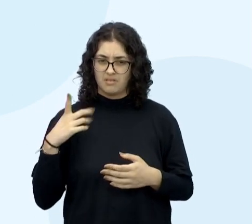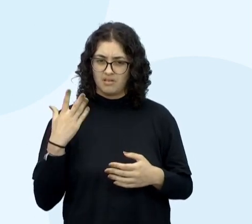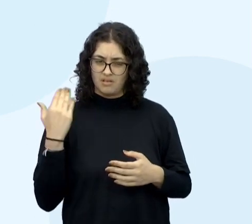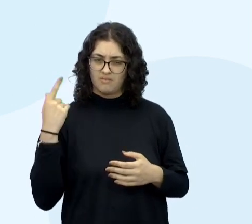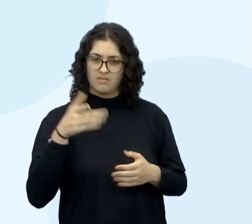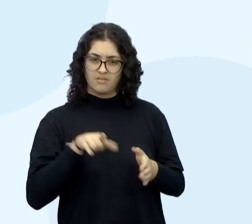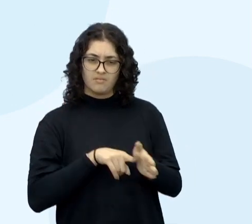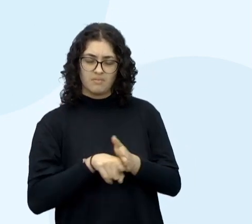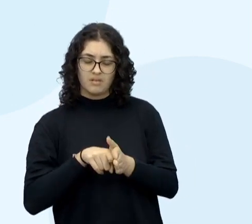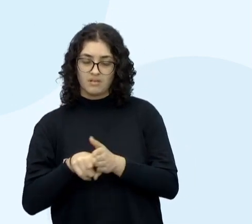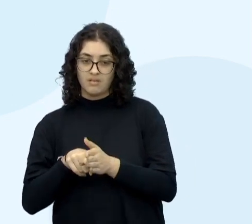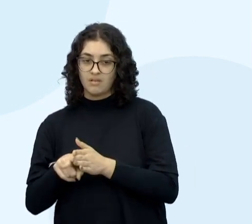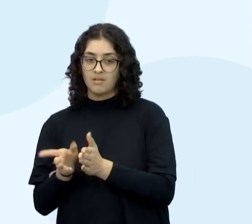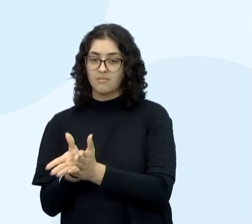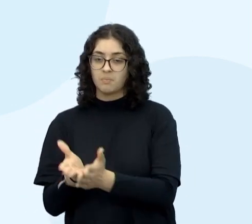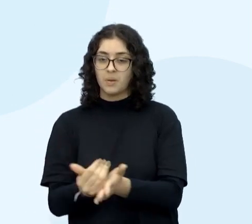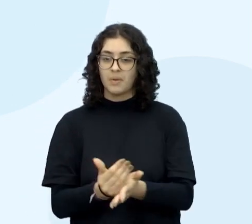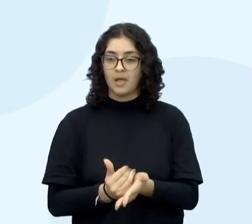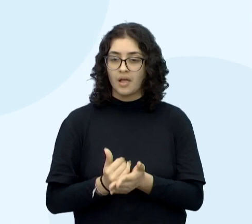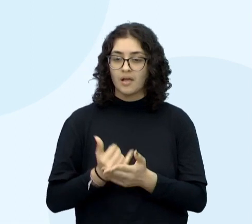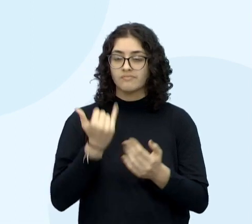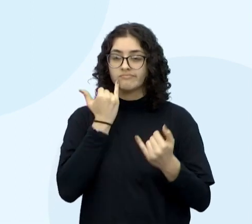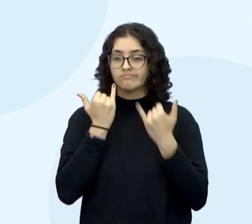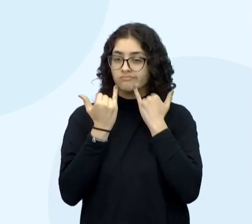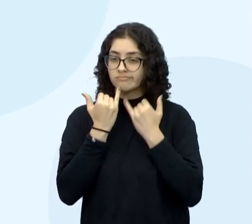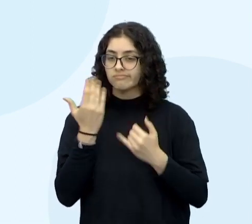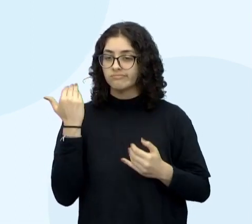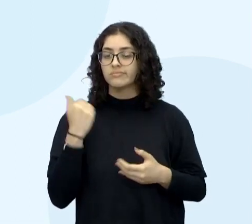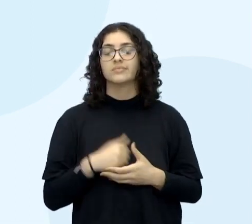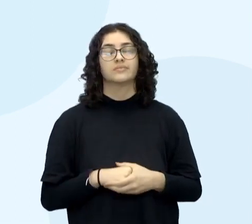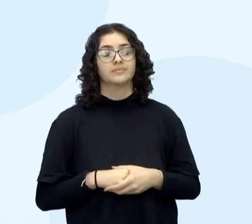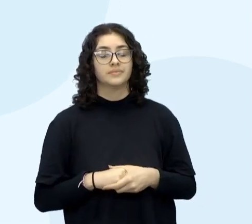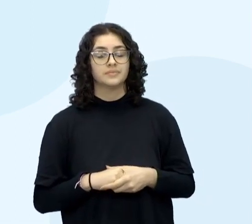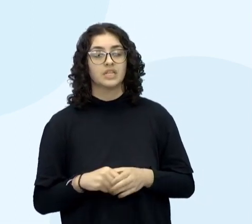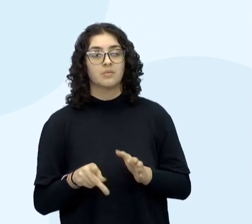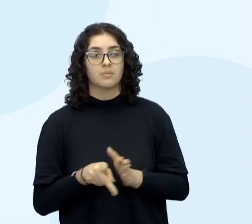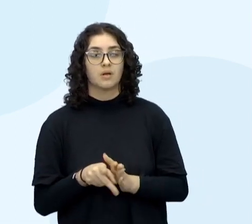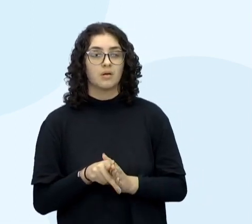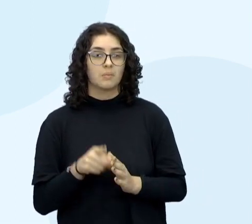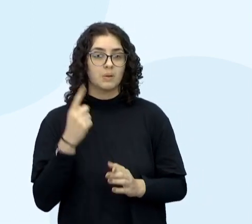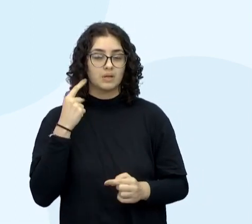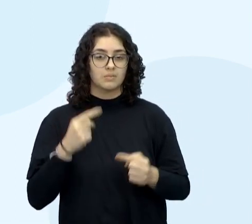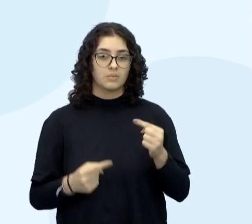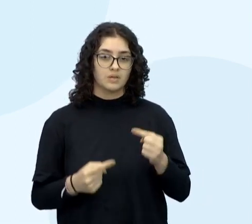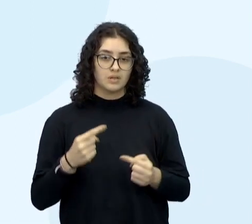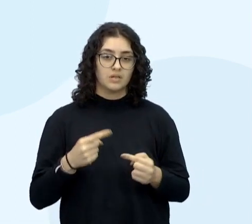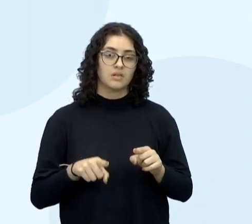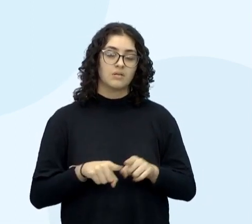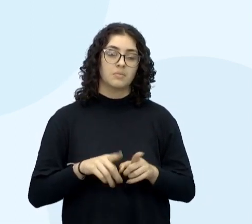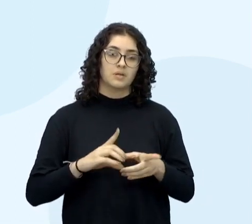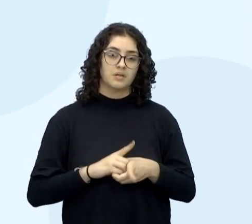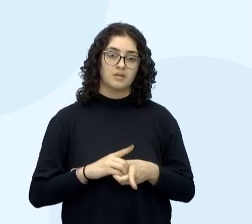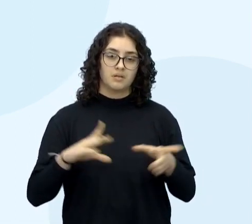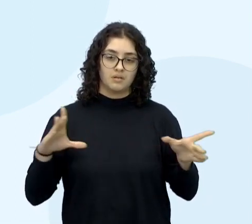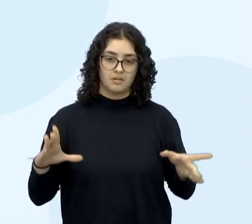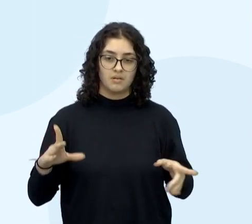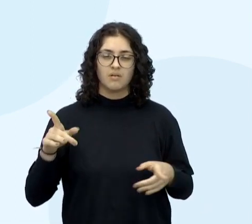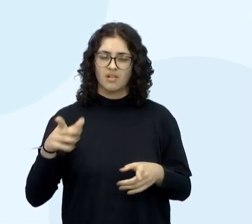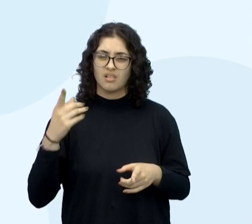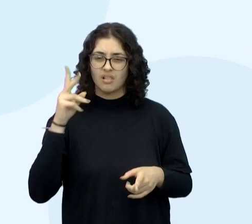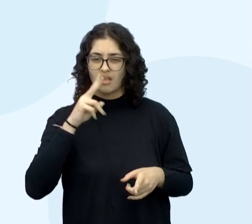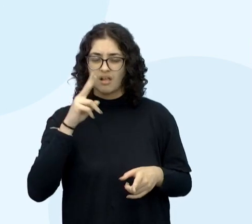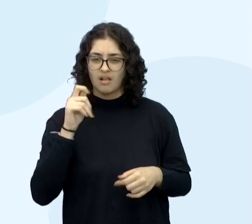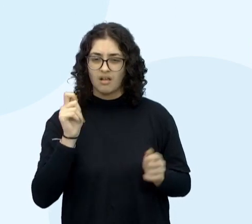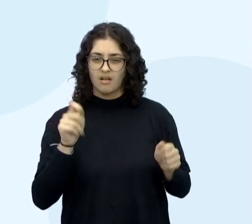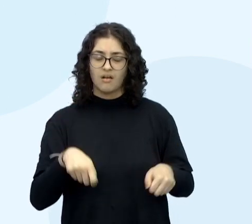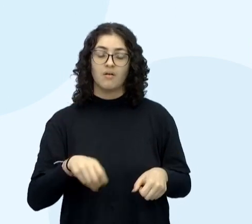curadoria sobre diversos tipos de informações. No pensamento político e democracia, você consegue